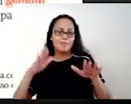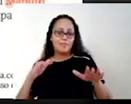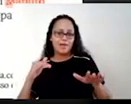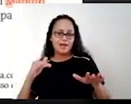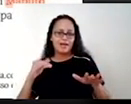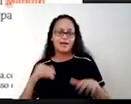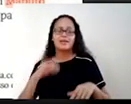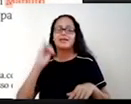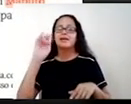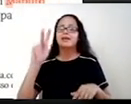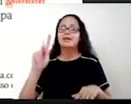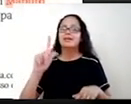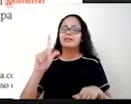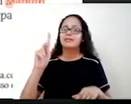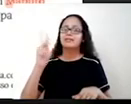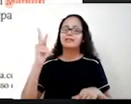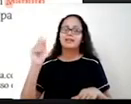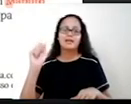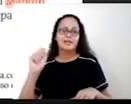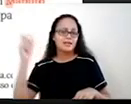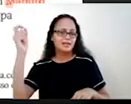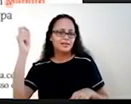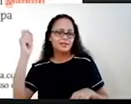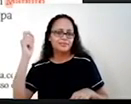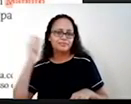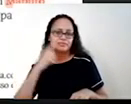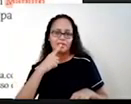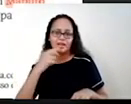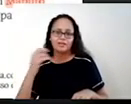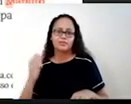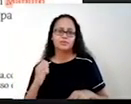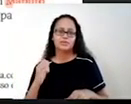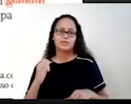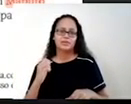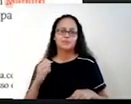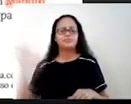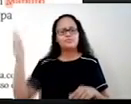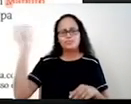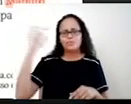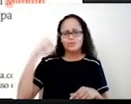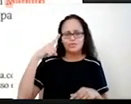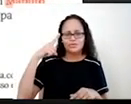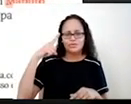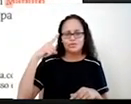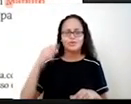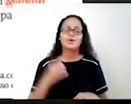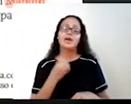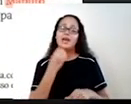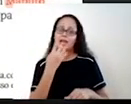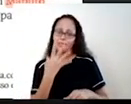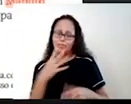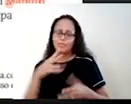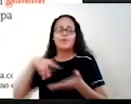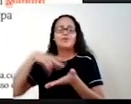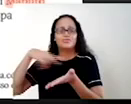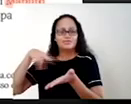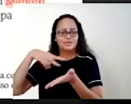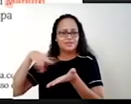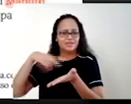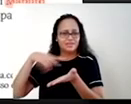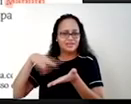de Madeira, vamos voar para Guiné, pegar um sol nos Açores, Príncipe São Tomé. É bom dançar